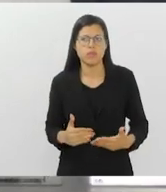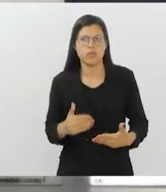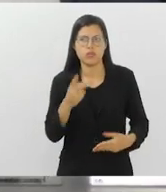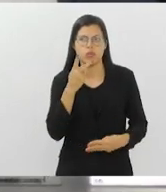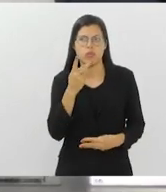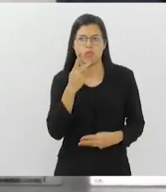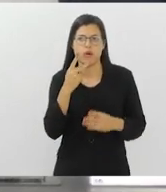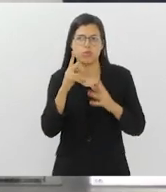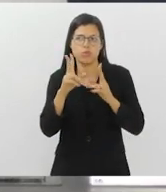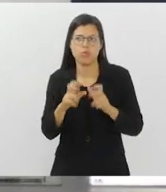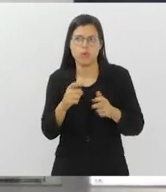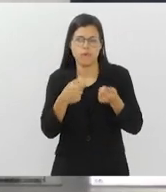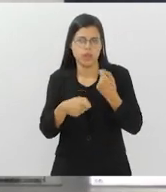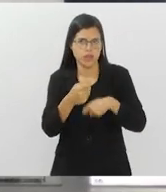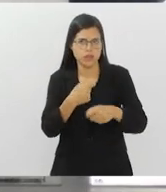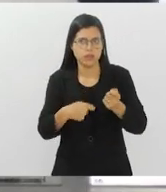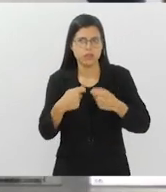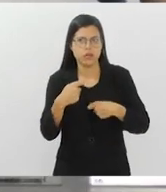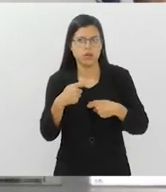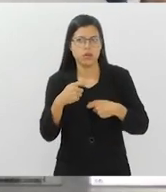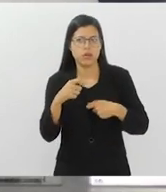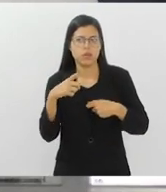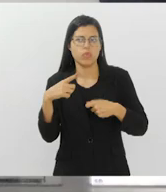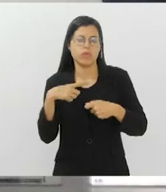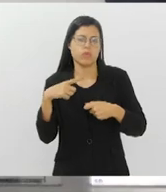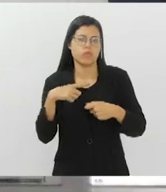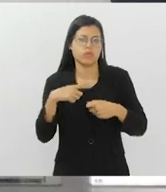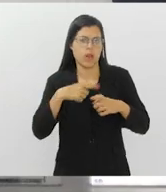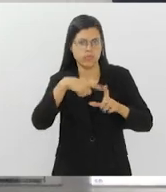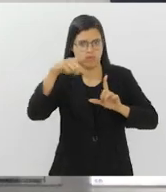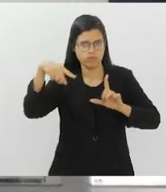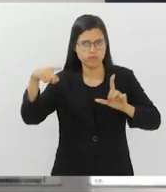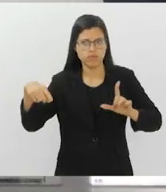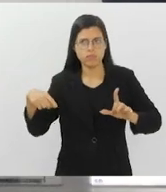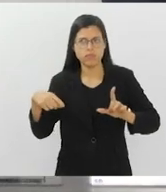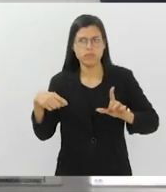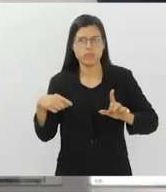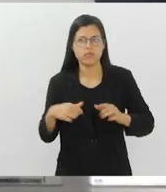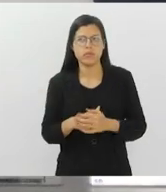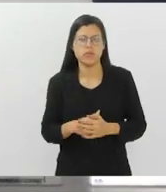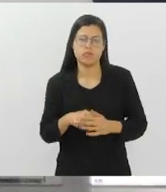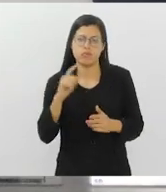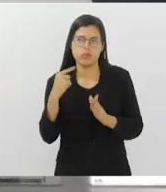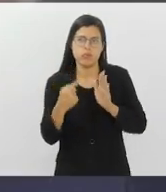mais em questão financeira, vem os balanços, a empresa audita e a gente apresenta.